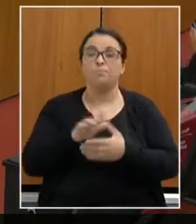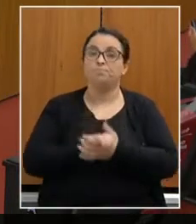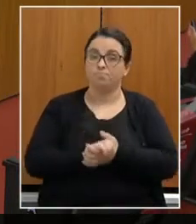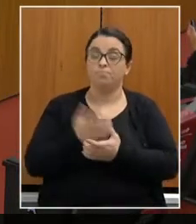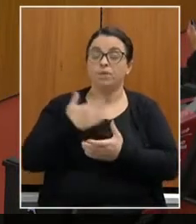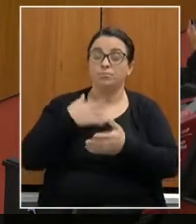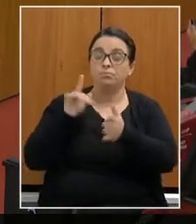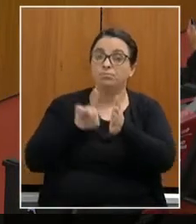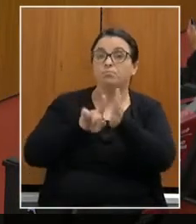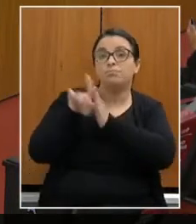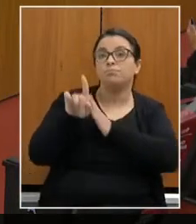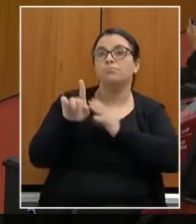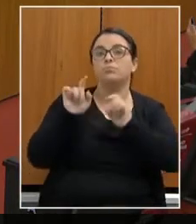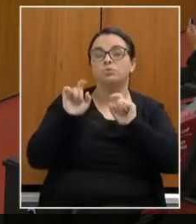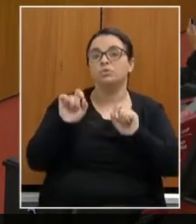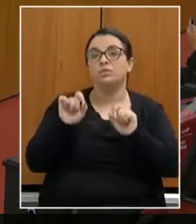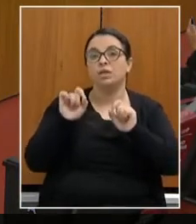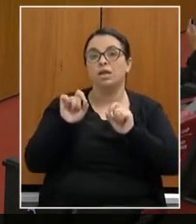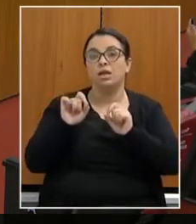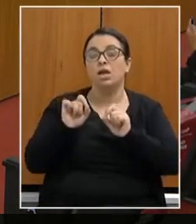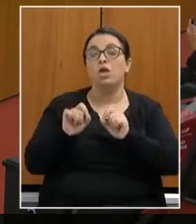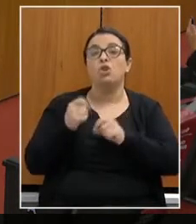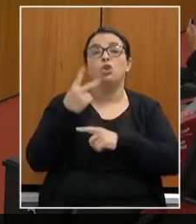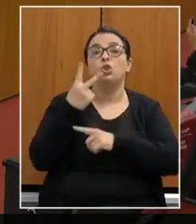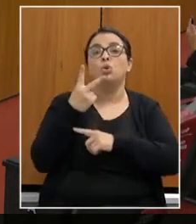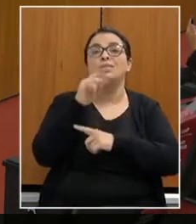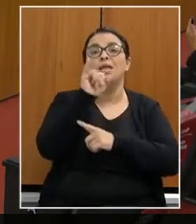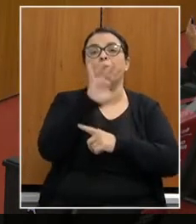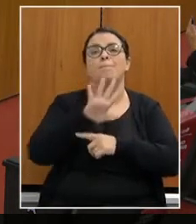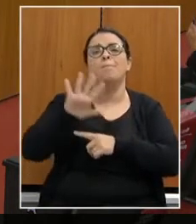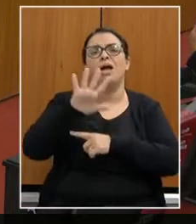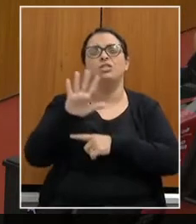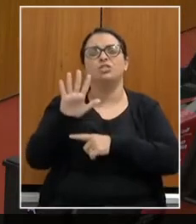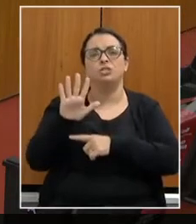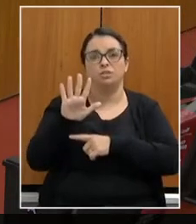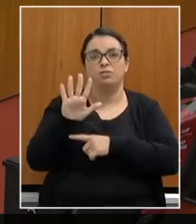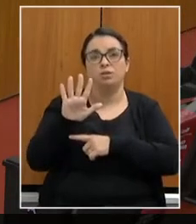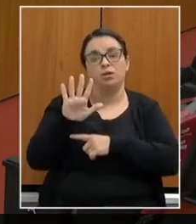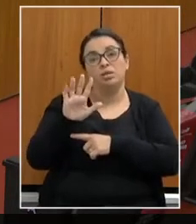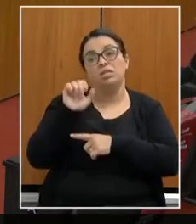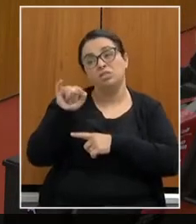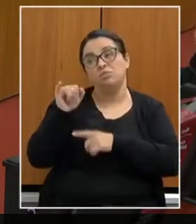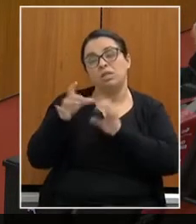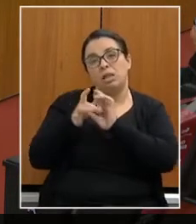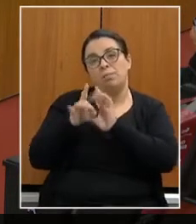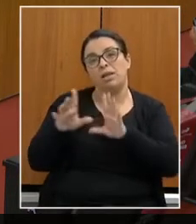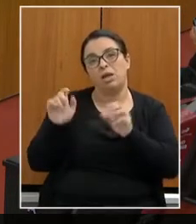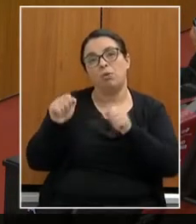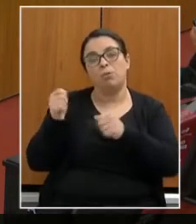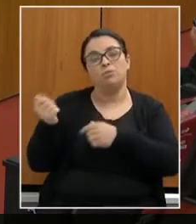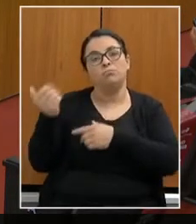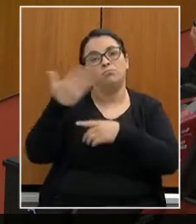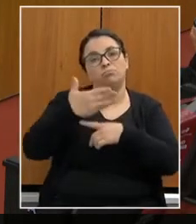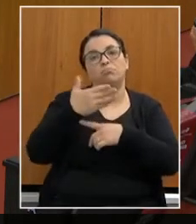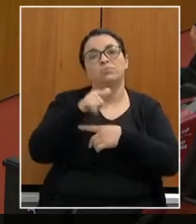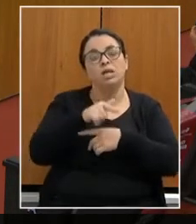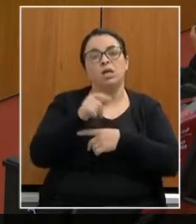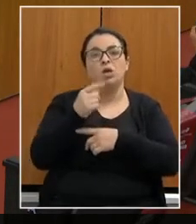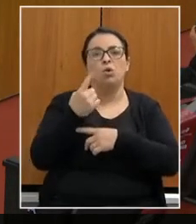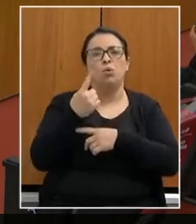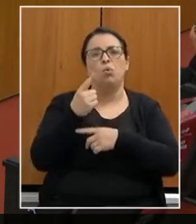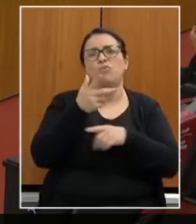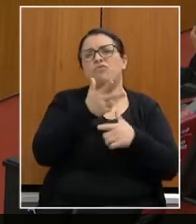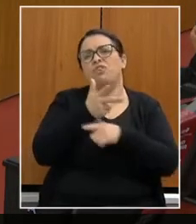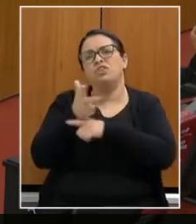questionamento está num vídeo e duas imagens que o senhor autorizar que possa ser passado é um vídeo de um minuto e vinte e seis